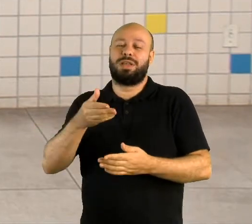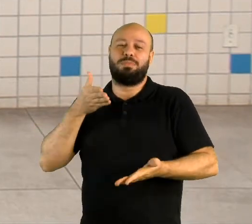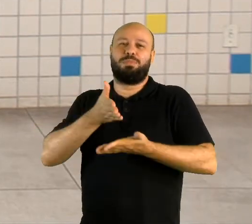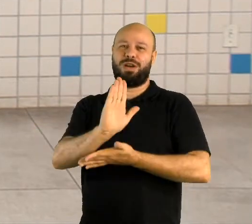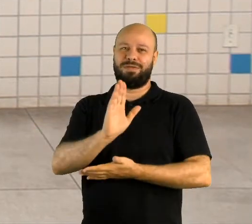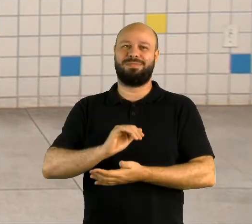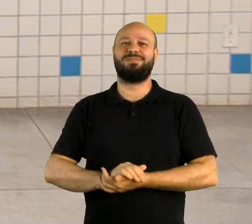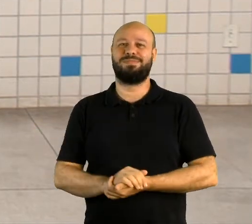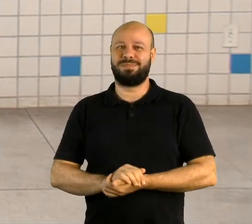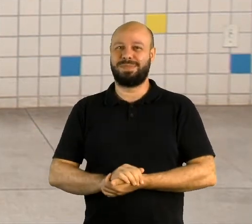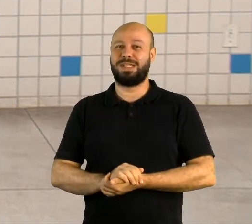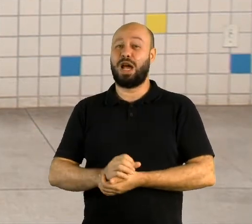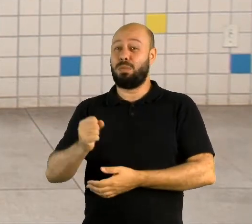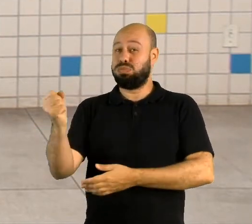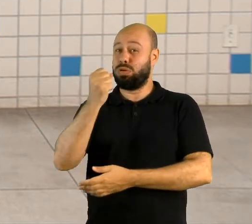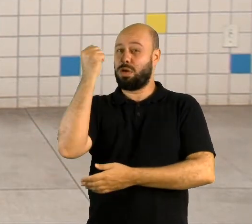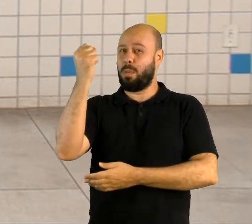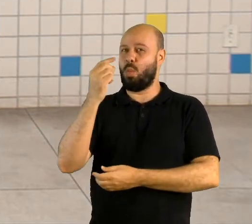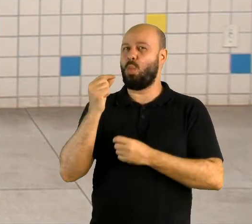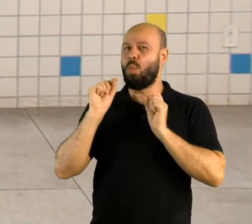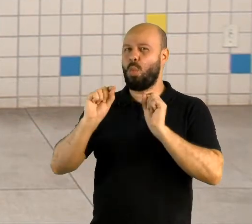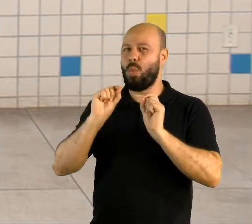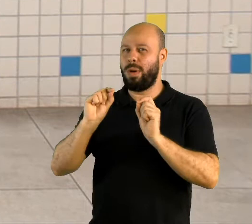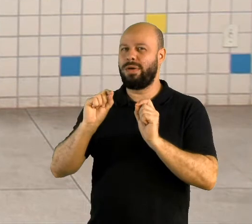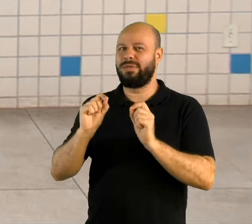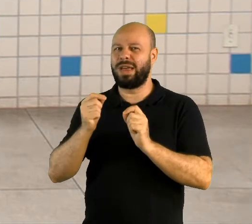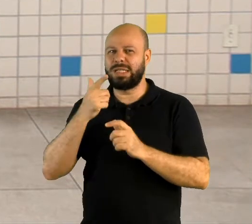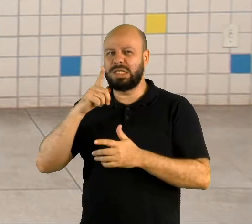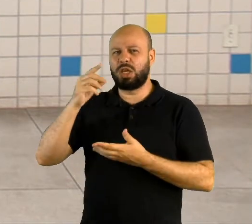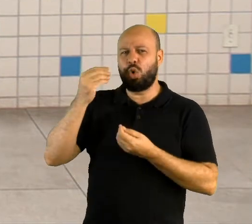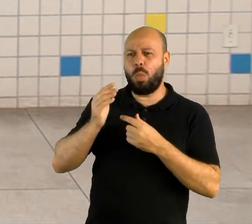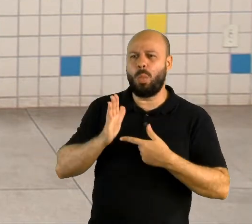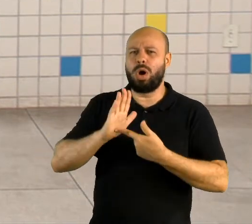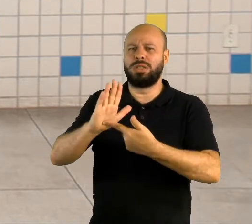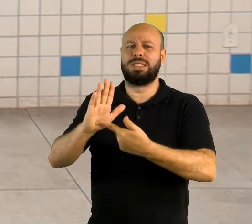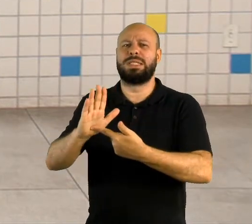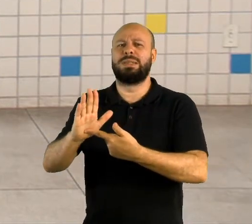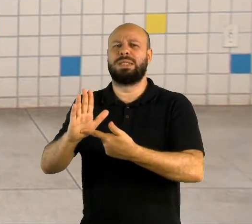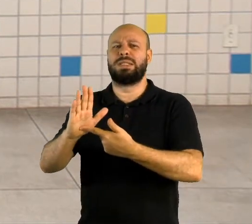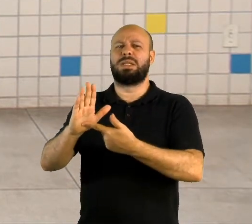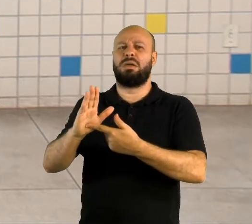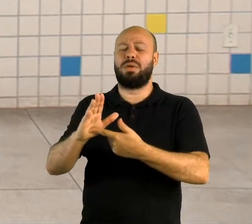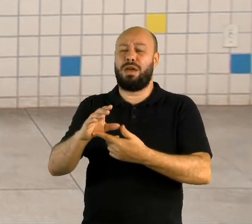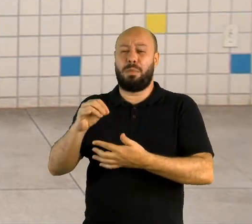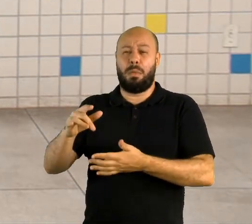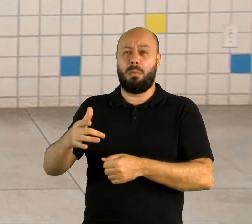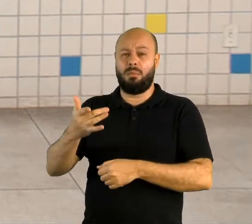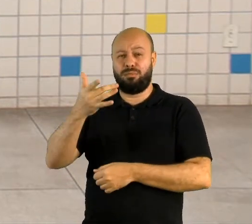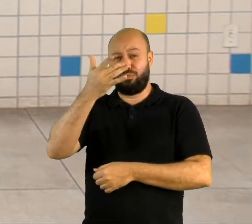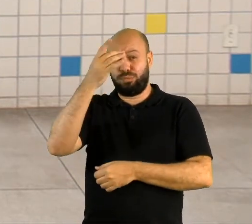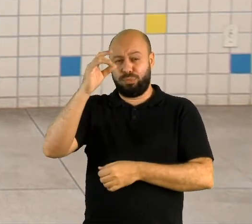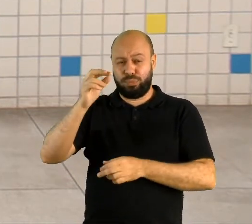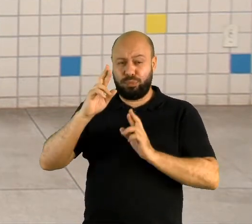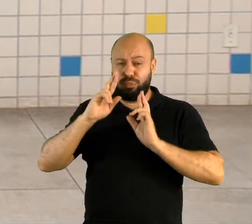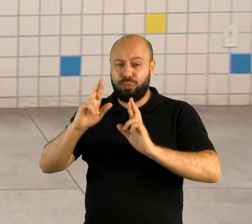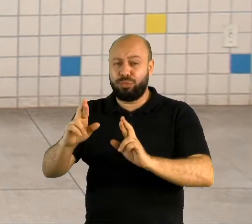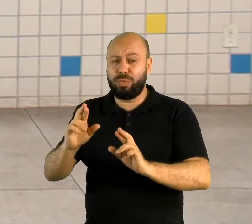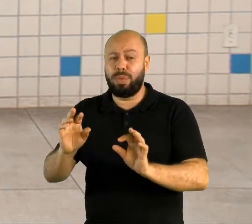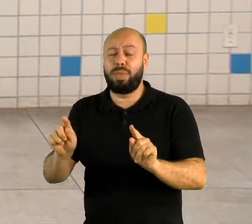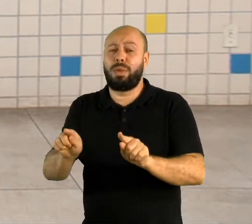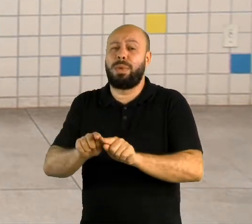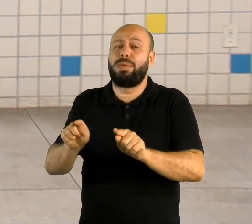grave, acabaram revelando a imperícia e, sobretudo, a ingenuidade de quem, tendo-as lido,